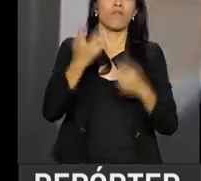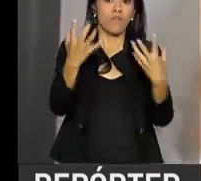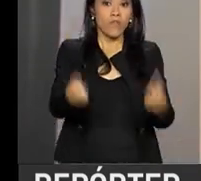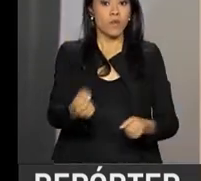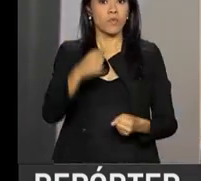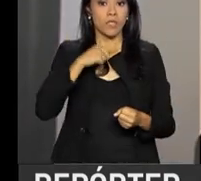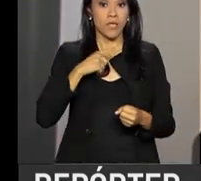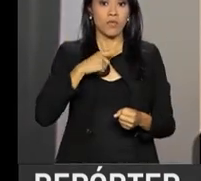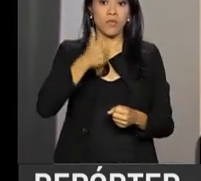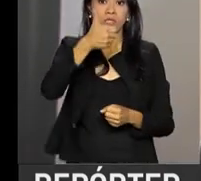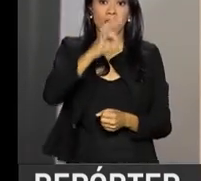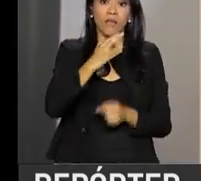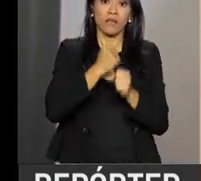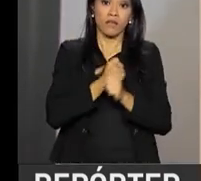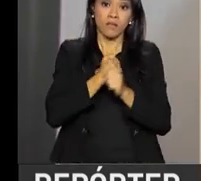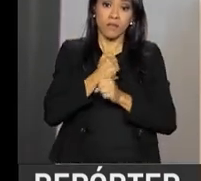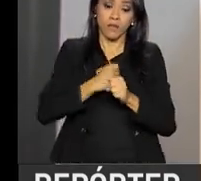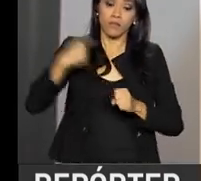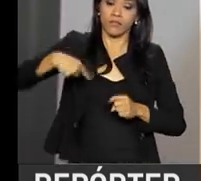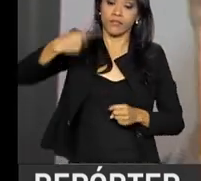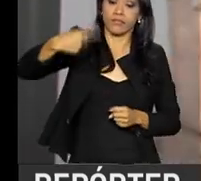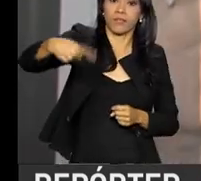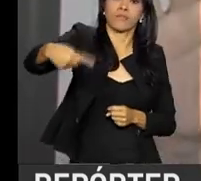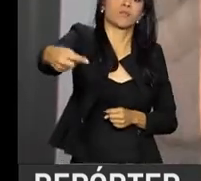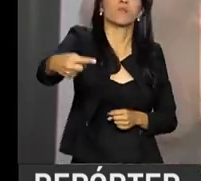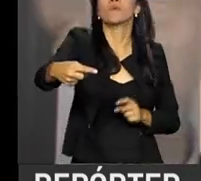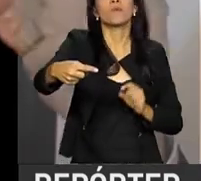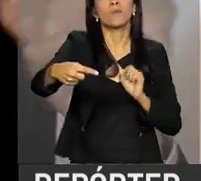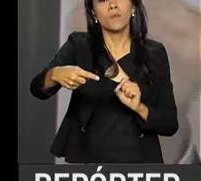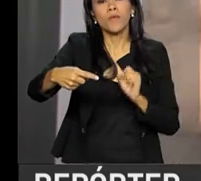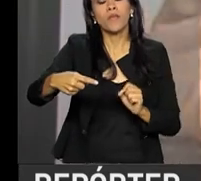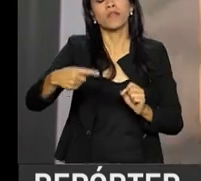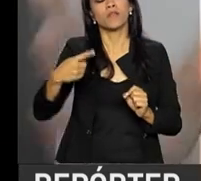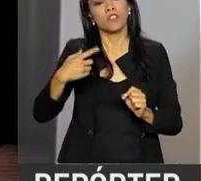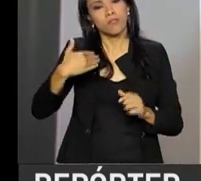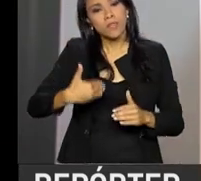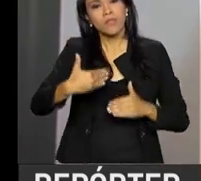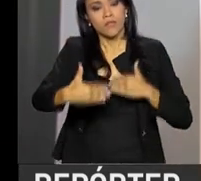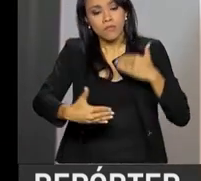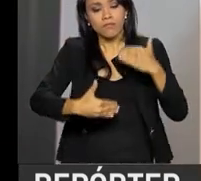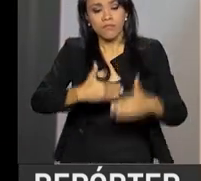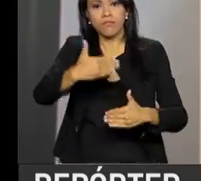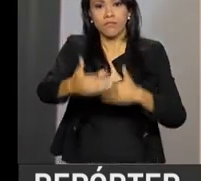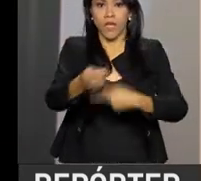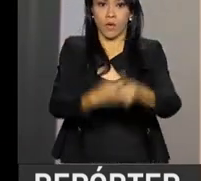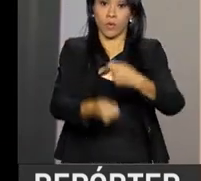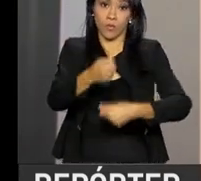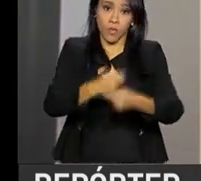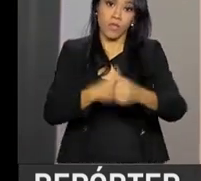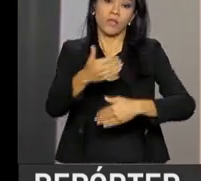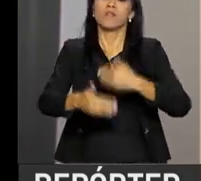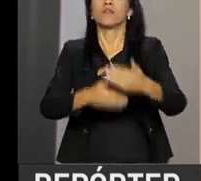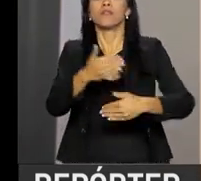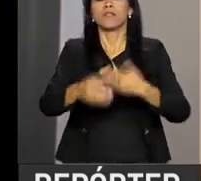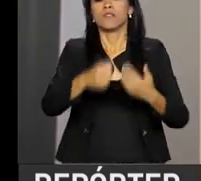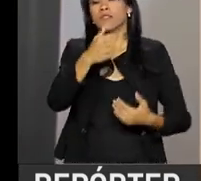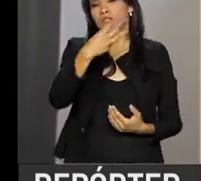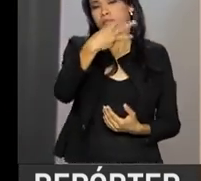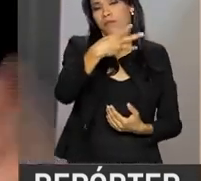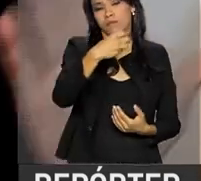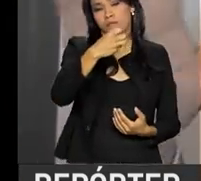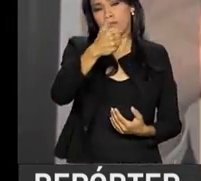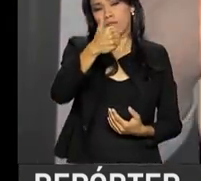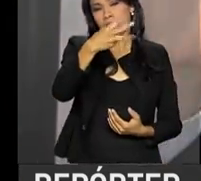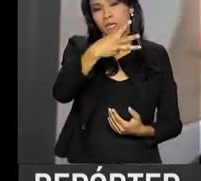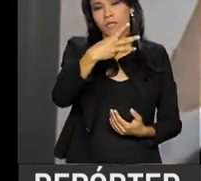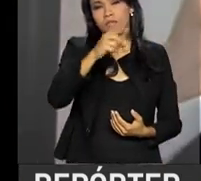décadas a possibilidade de estar crescendo aí numa faixa é de três e meio por cento em